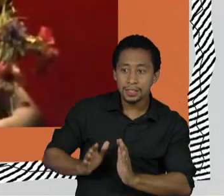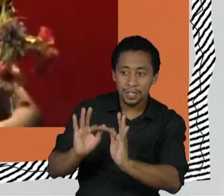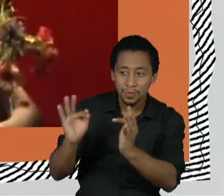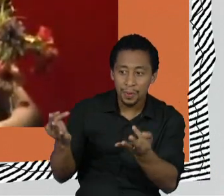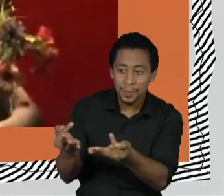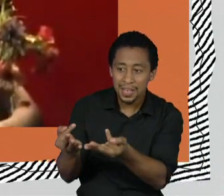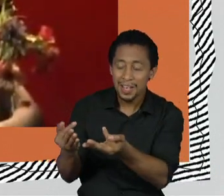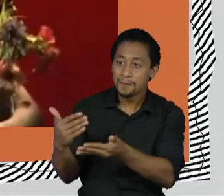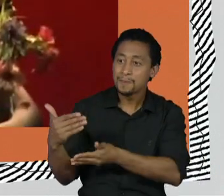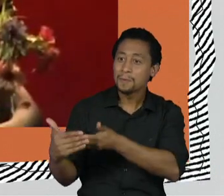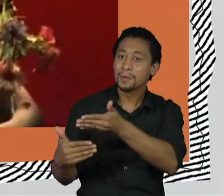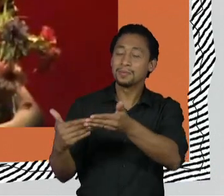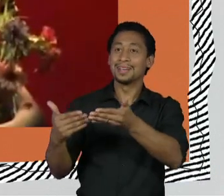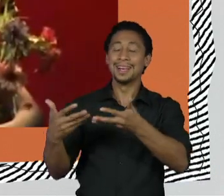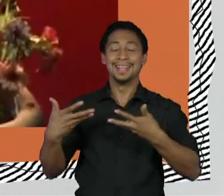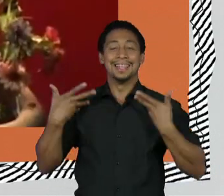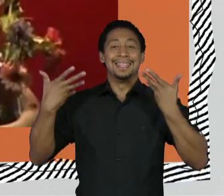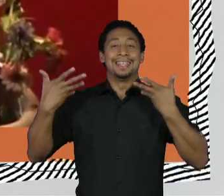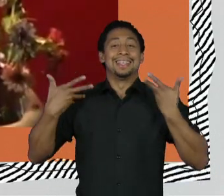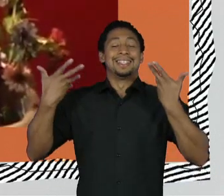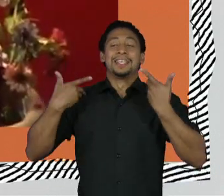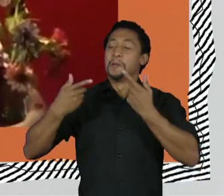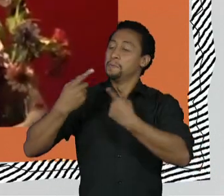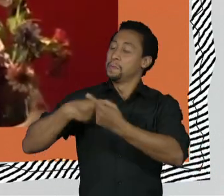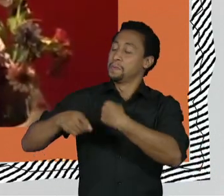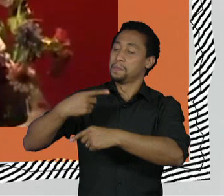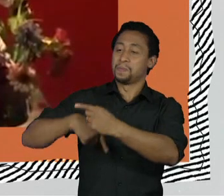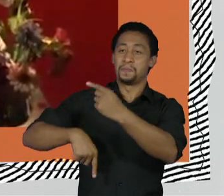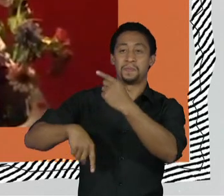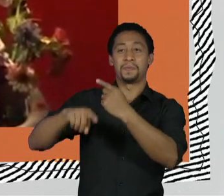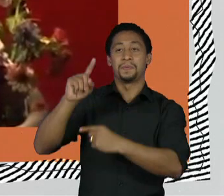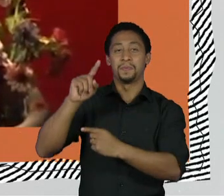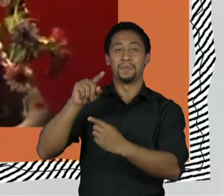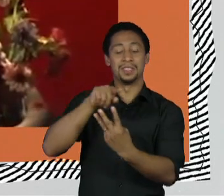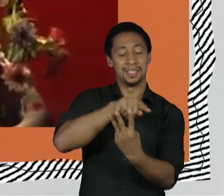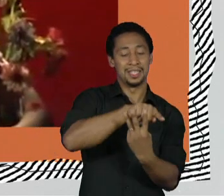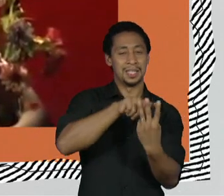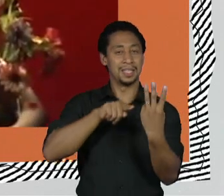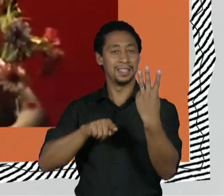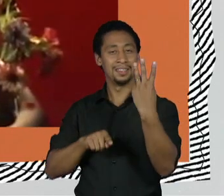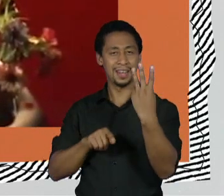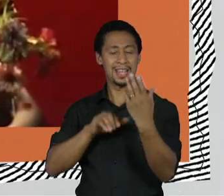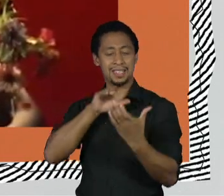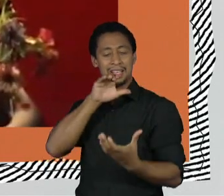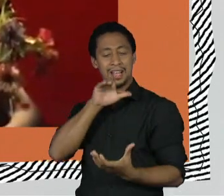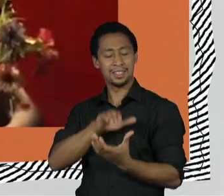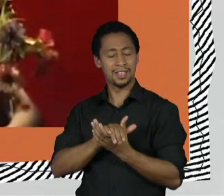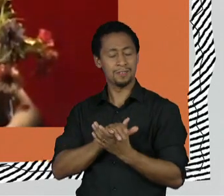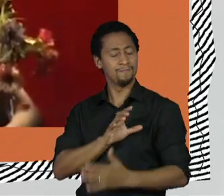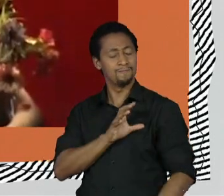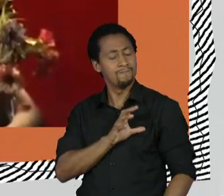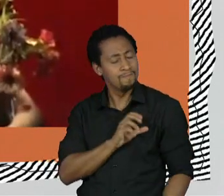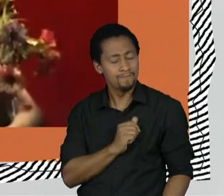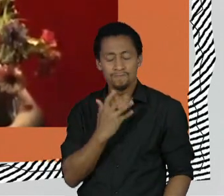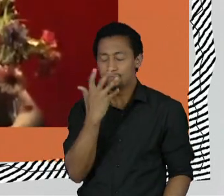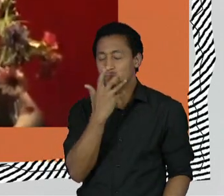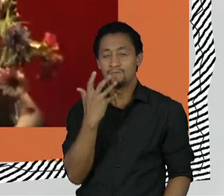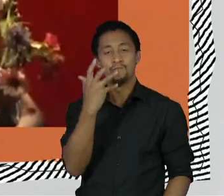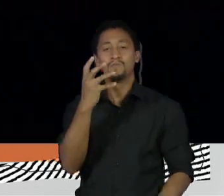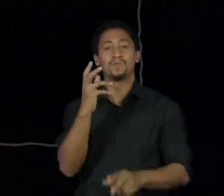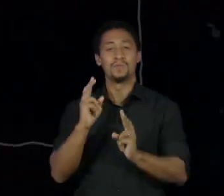alegria. Assim, os 3 casais diamantes no amor serão constantes.